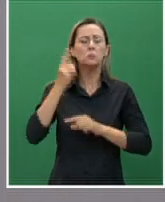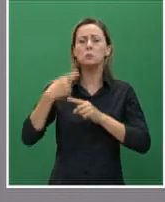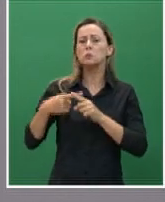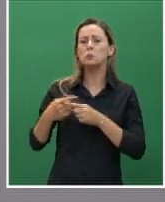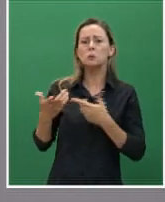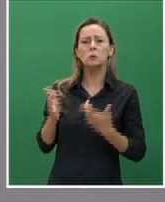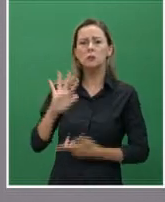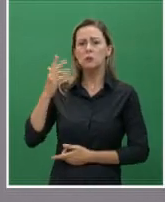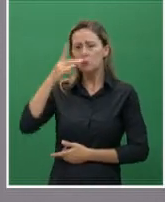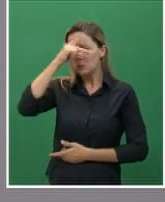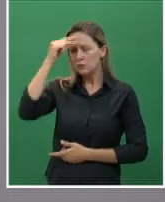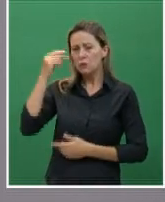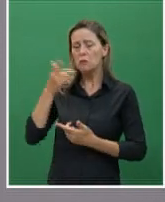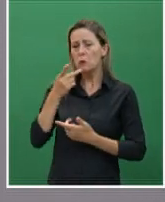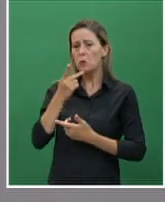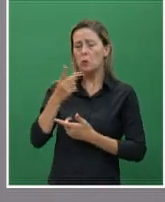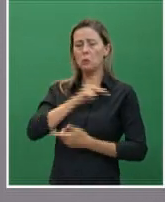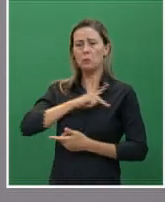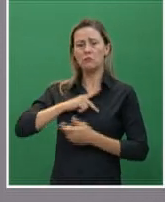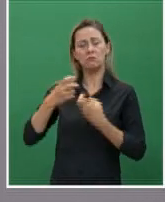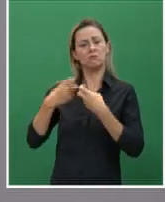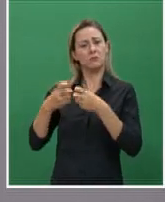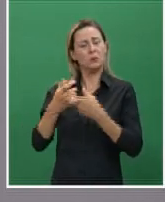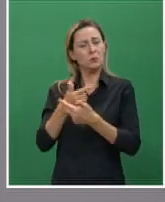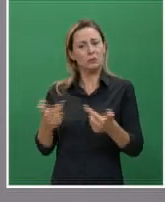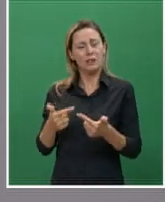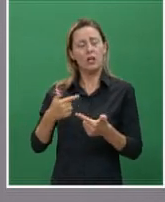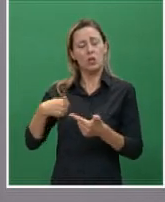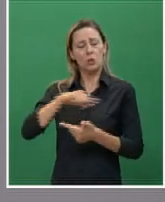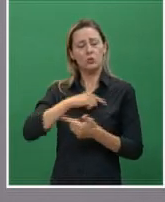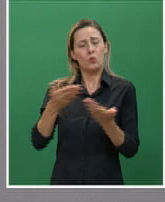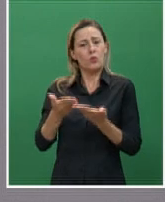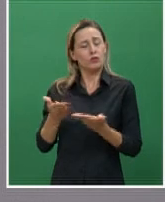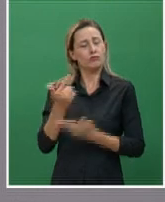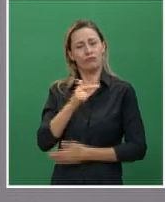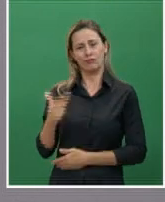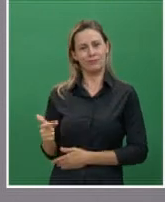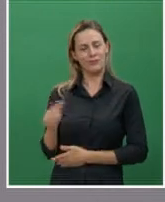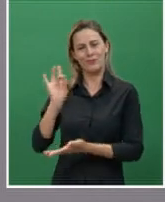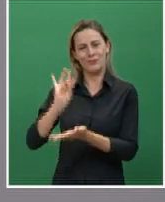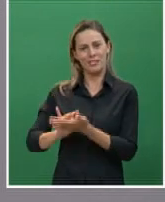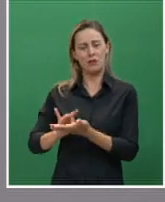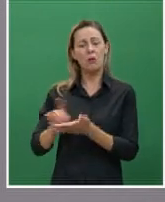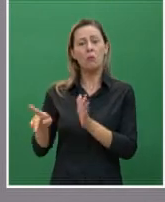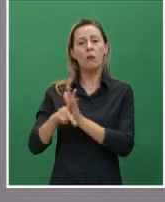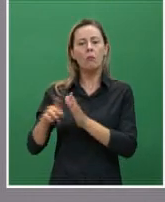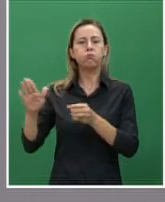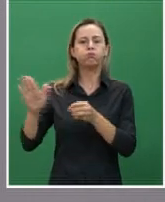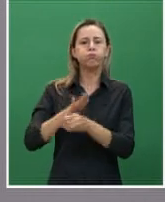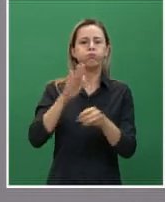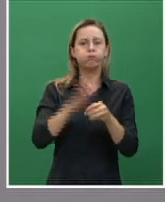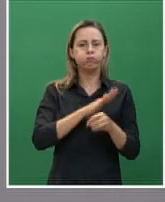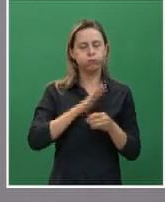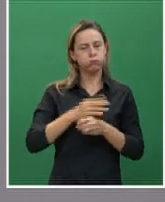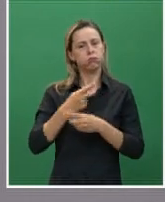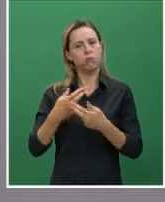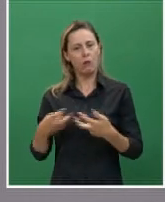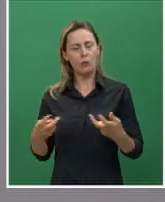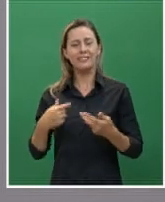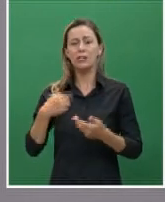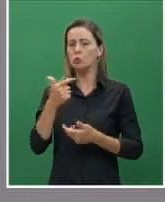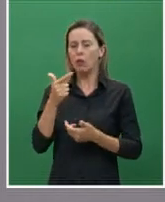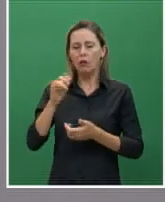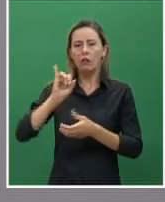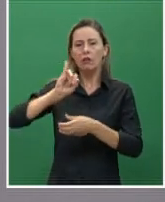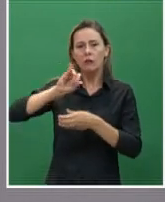que o Prefeito Mário chama de transporte coletivo de qualidade não é o que nós temos hoje aqui na cidade com ônibus superlotados com falta de conforto sem